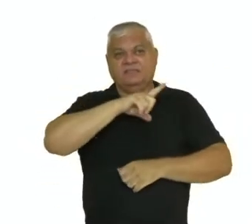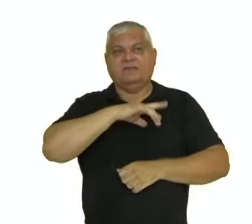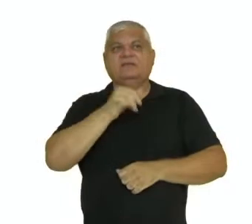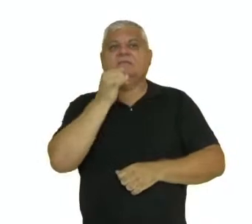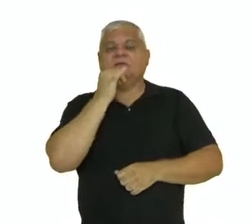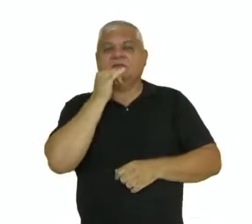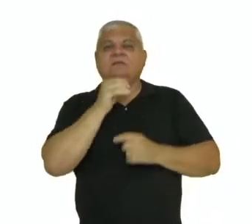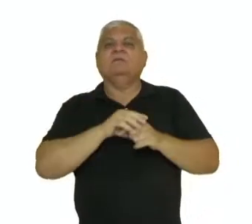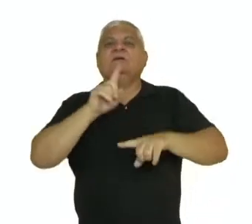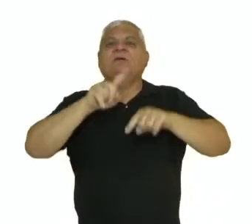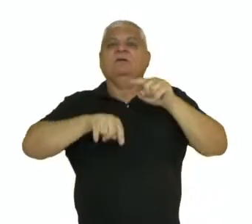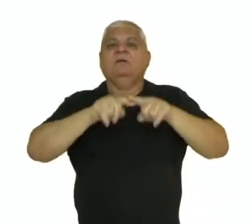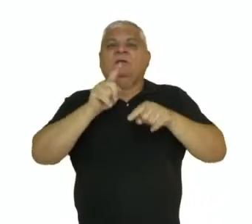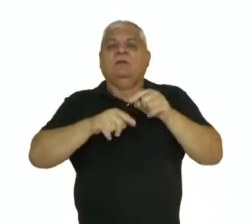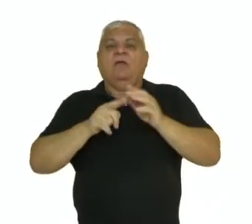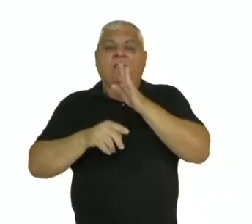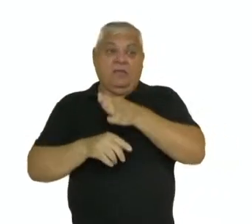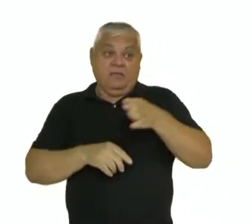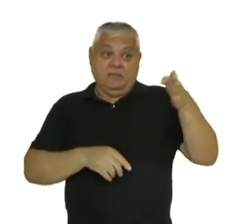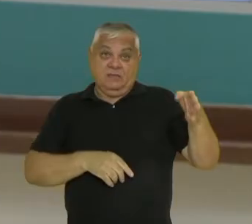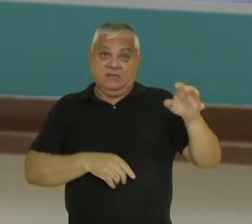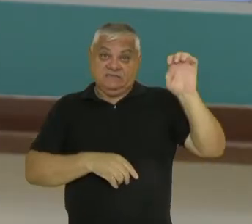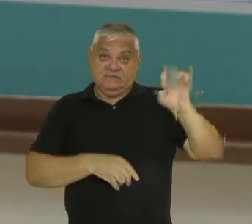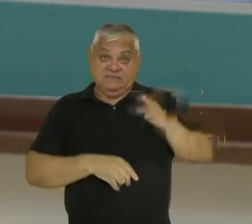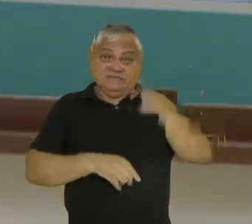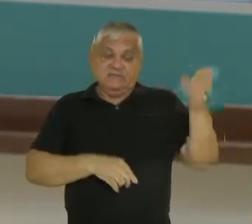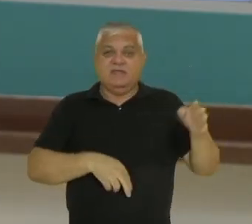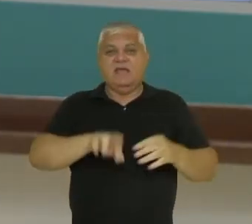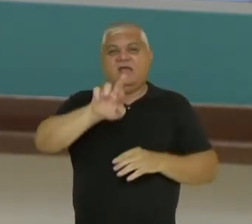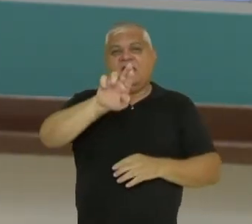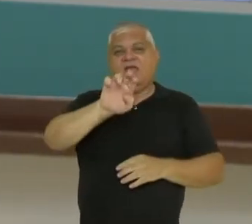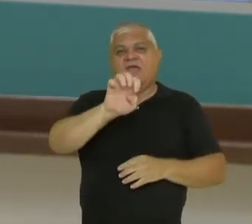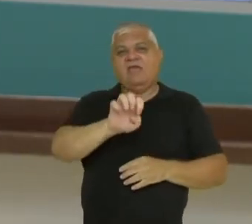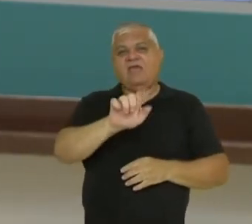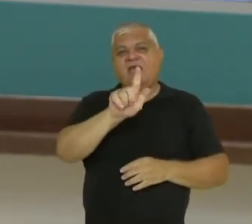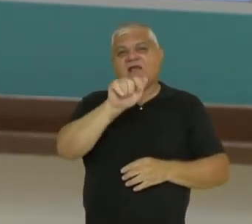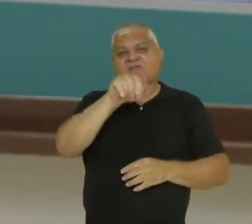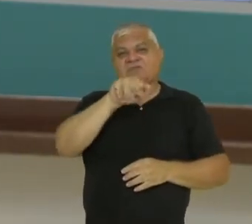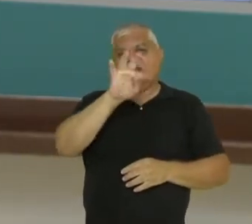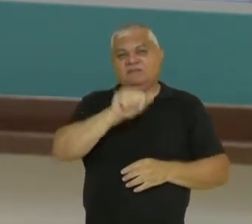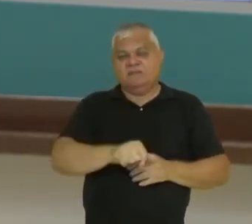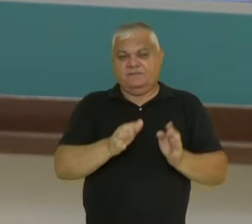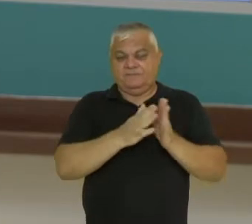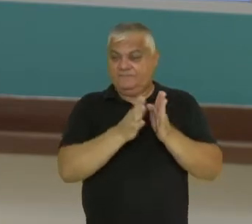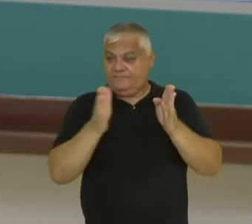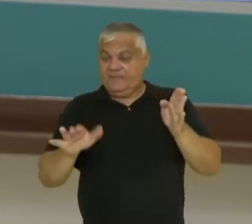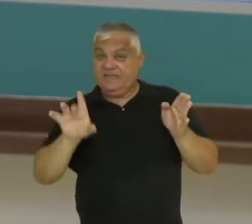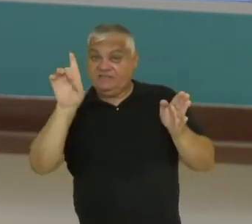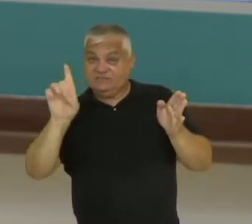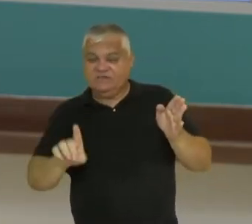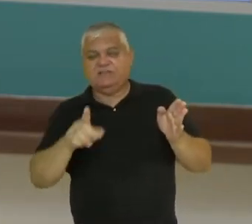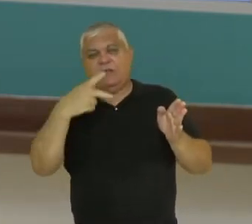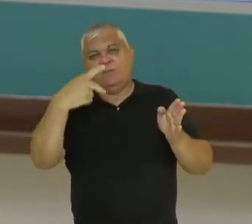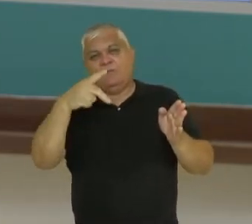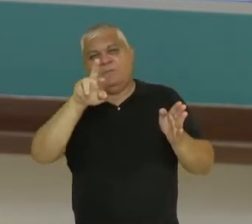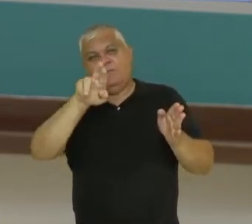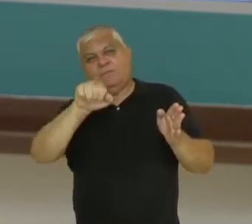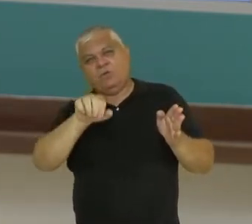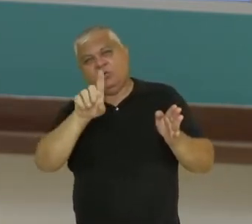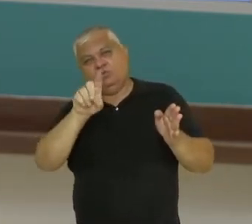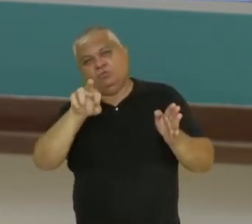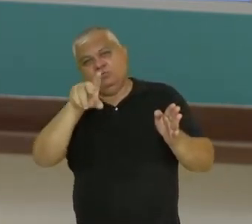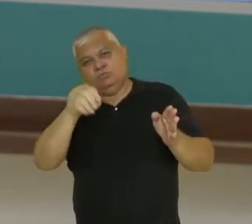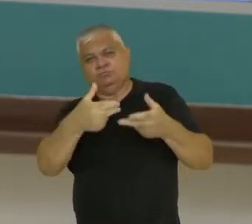substâncias que estão à esquerda são chamadas de reagentes e as que estão à direita são chamadas de produto, né? Conforme a gente tem